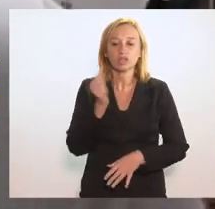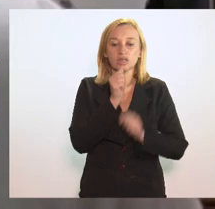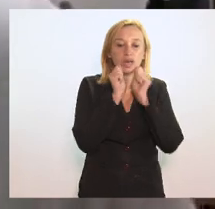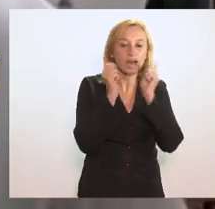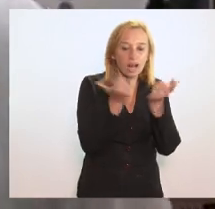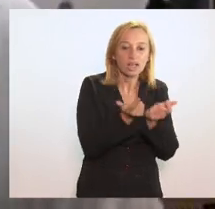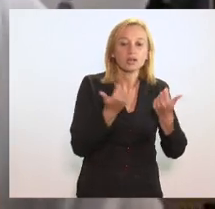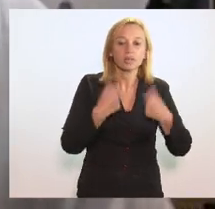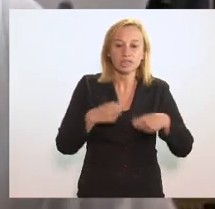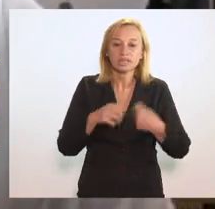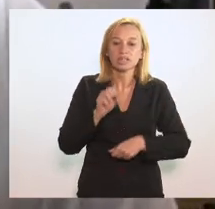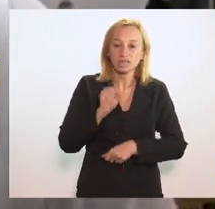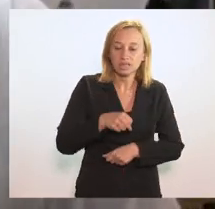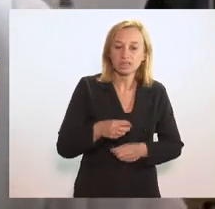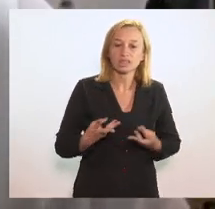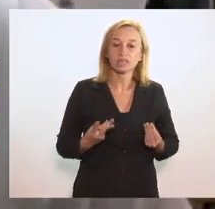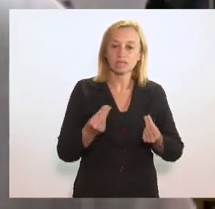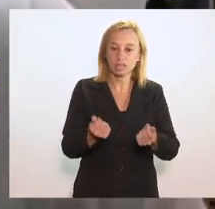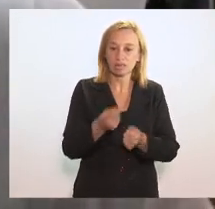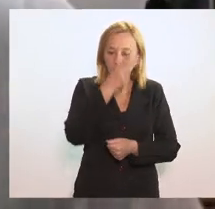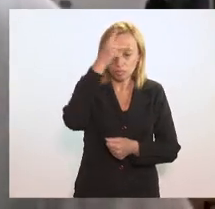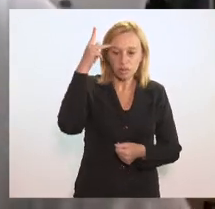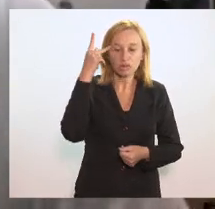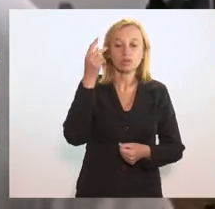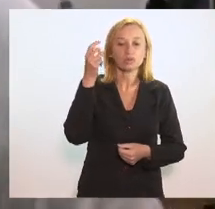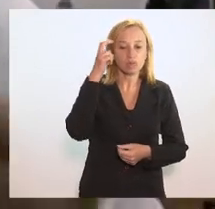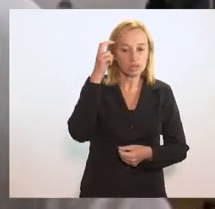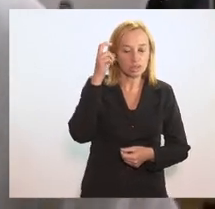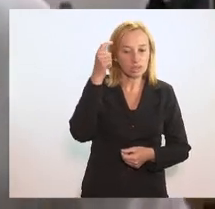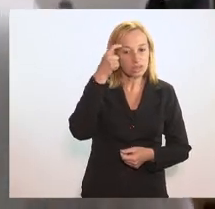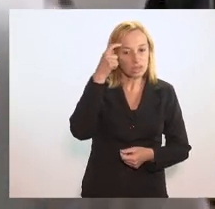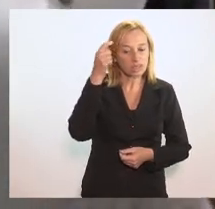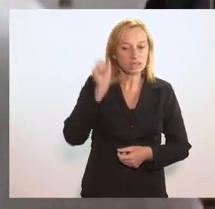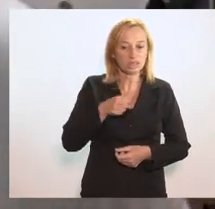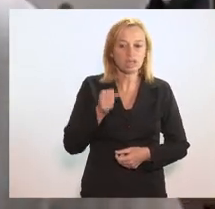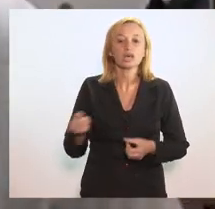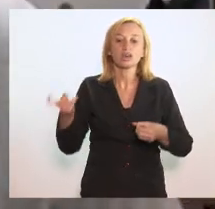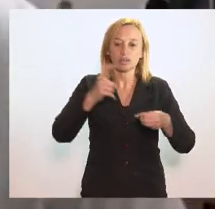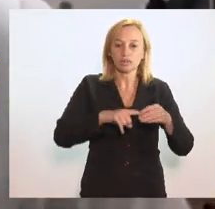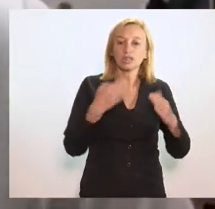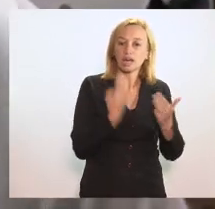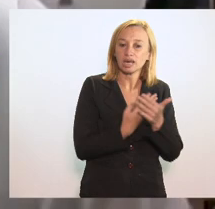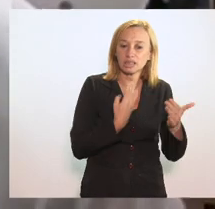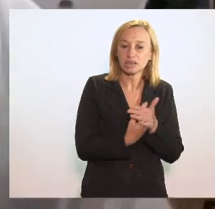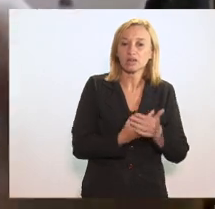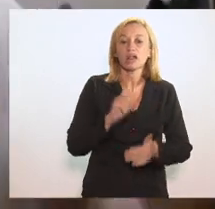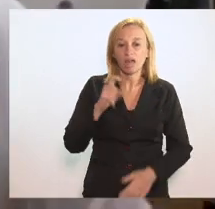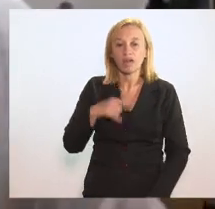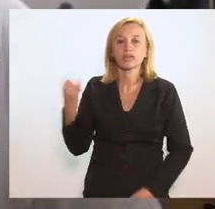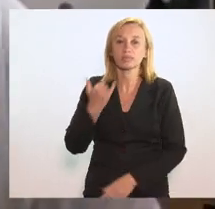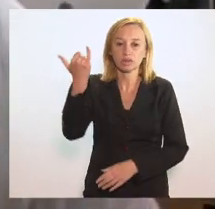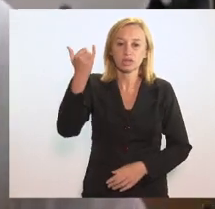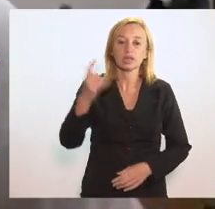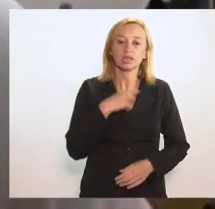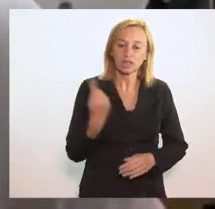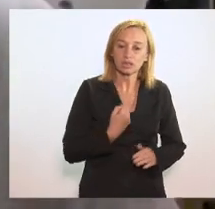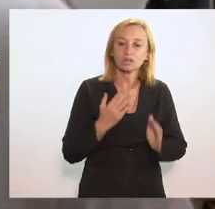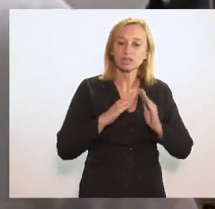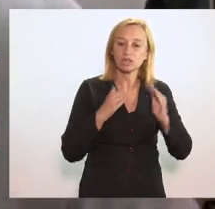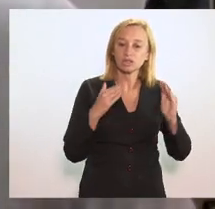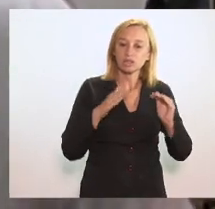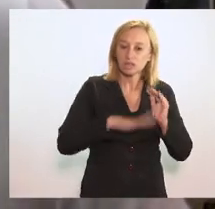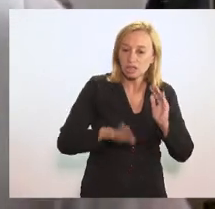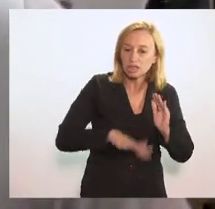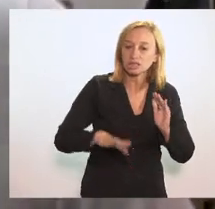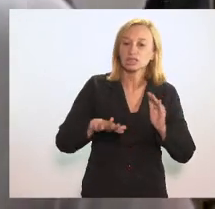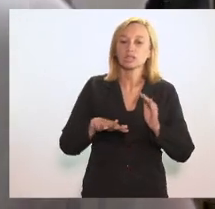sim, ser um pouco mais sensível com as pessoas que são conscientes. E voltar às aulas é essencial para que as nossas crianças do estado do Rio de